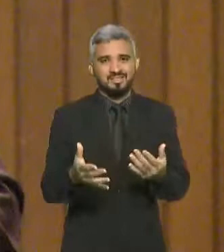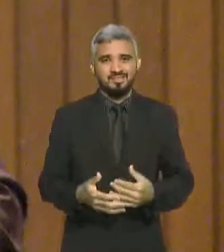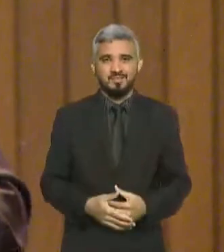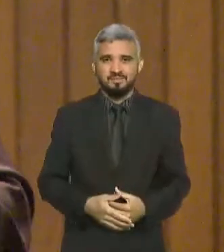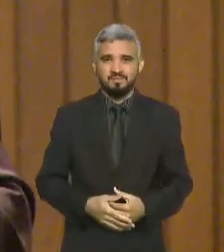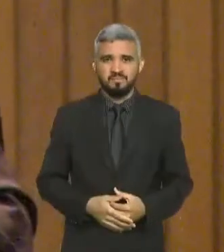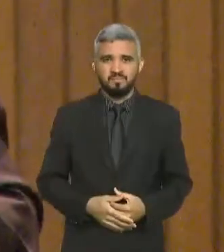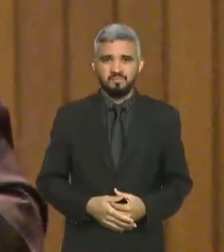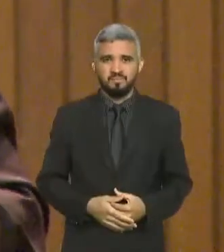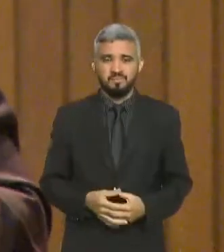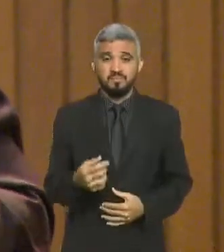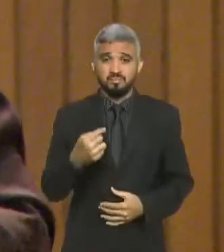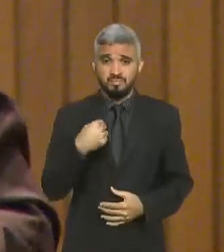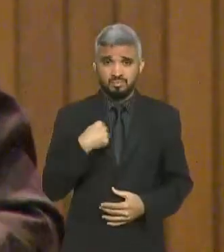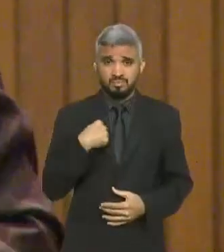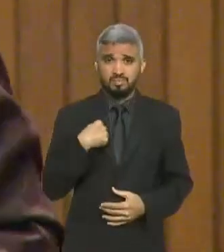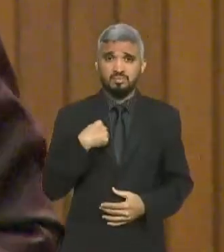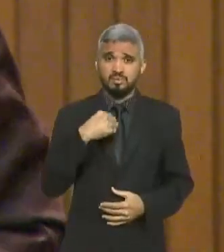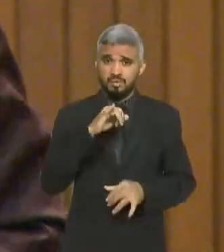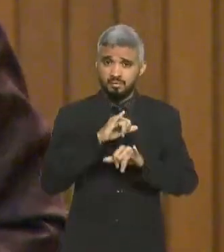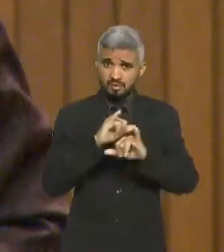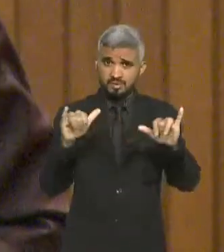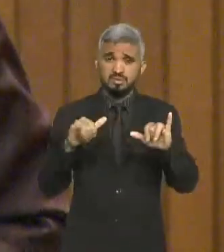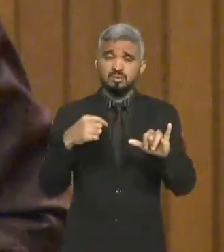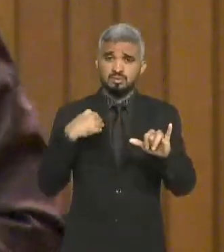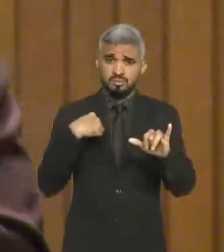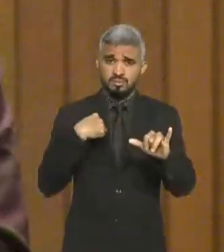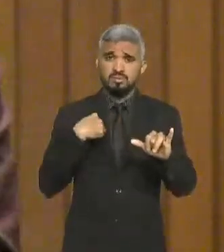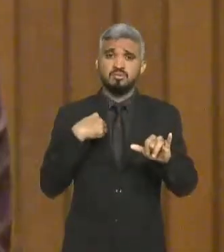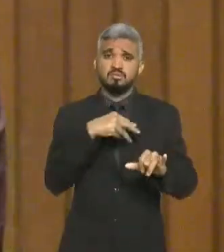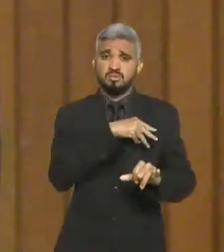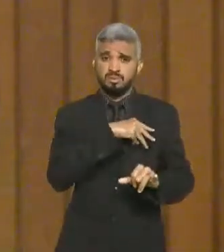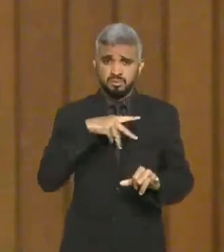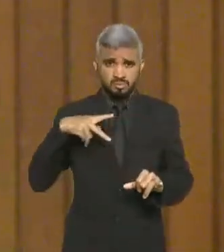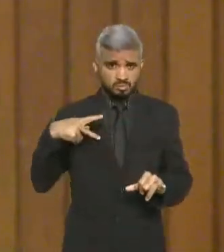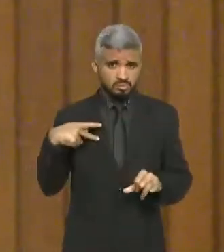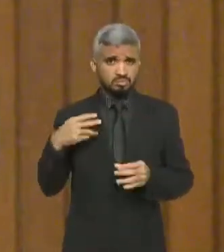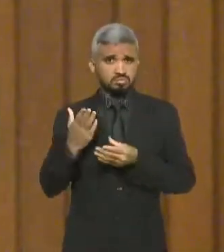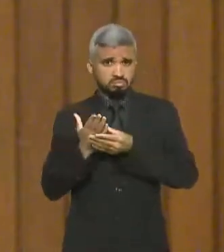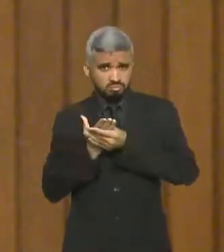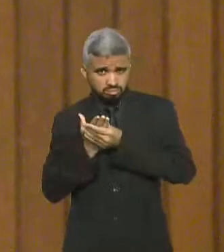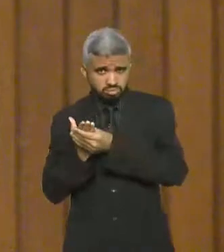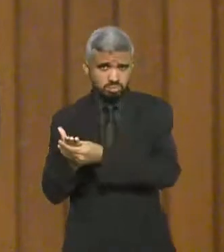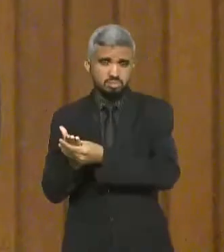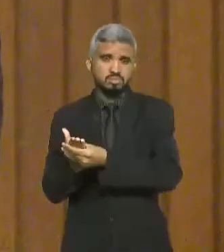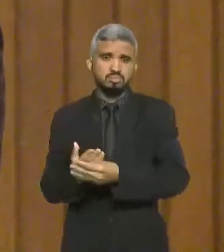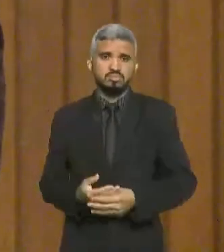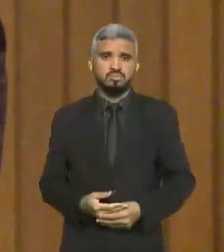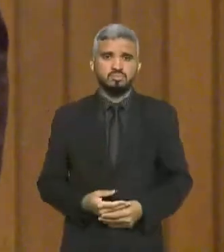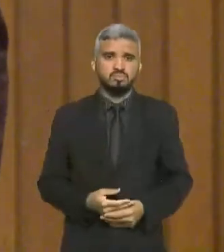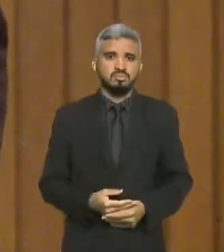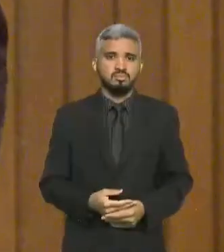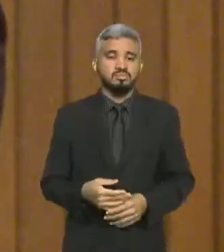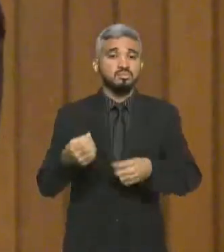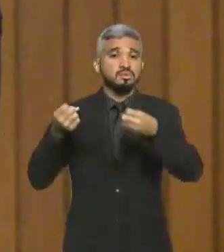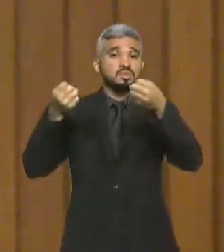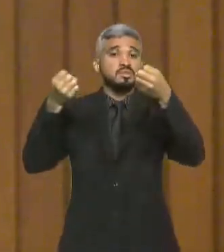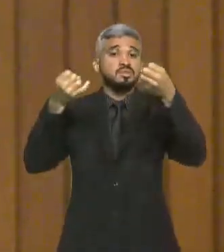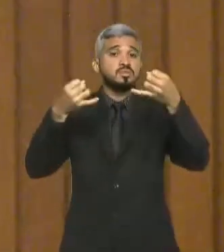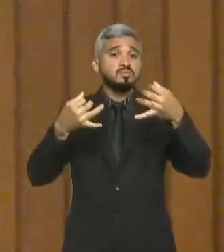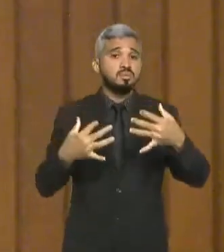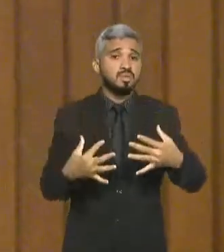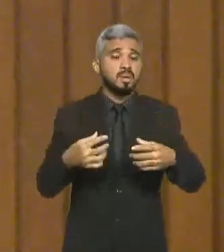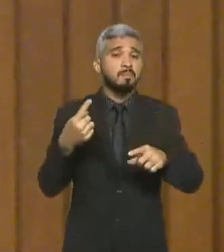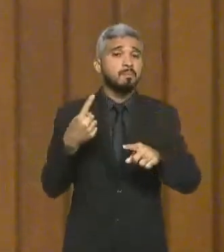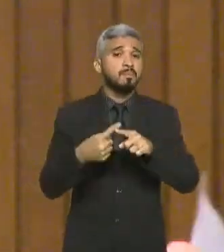nós vamos recorrer ao Ministério Público para que seja explicado por quê. Quase que dobra a folha de pagamento